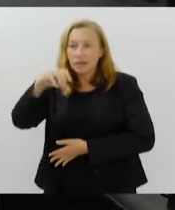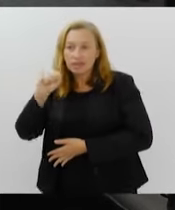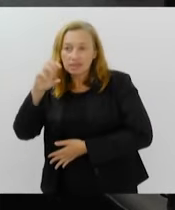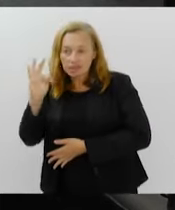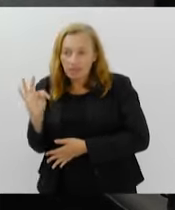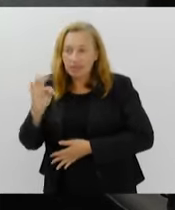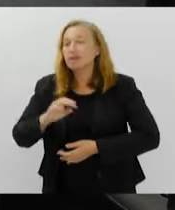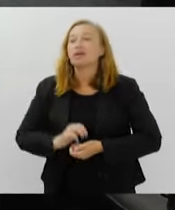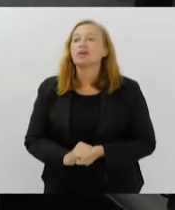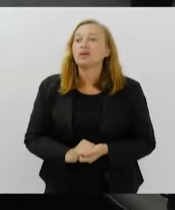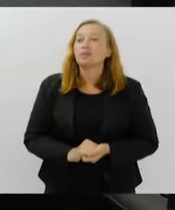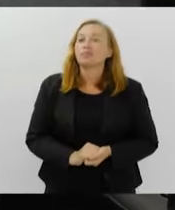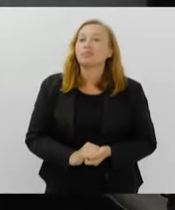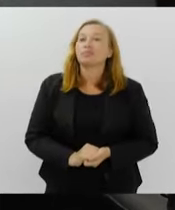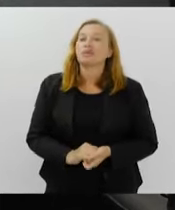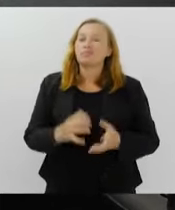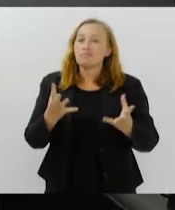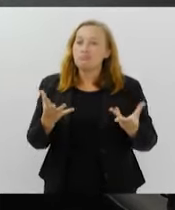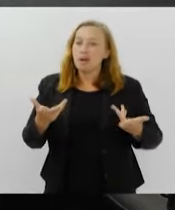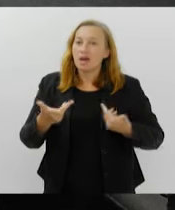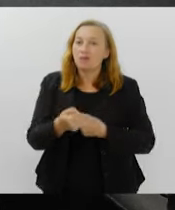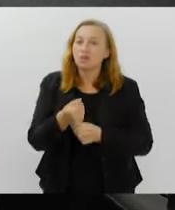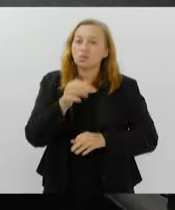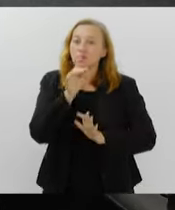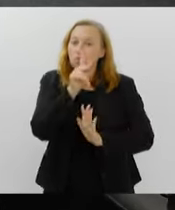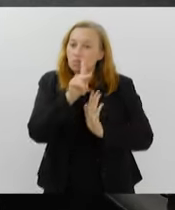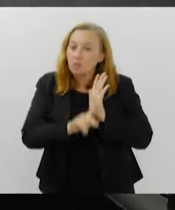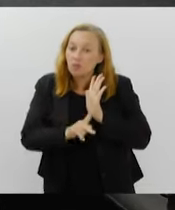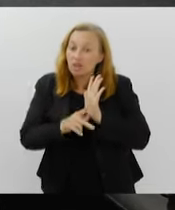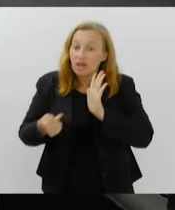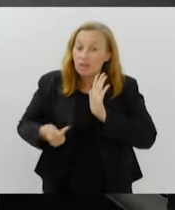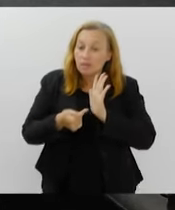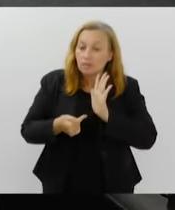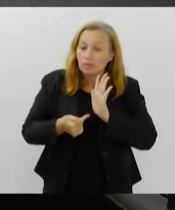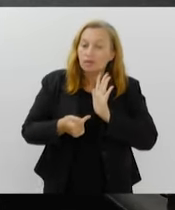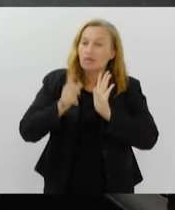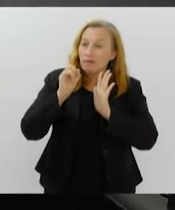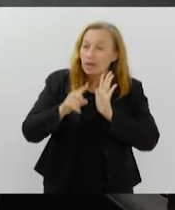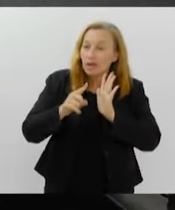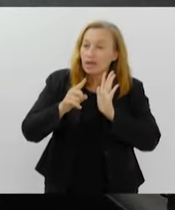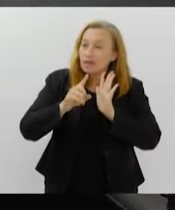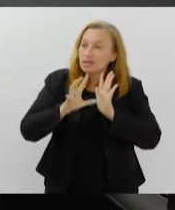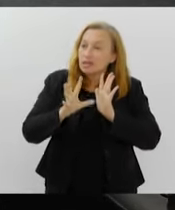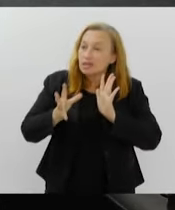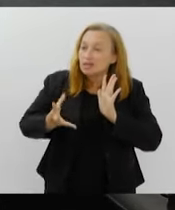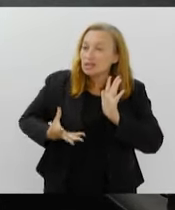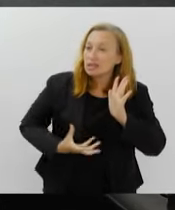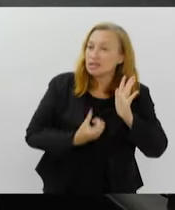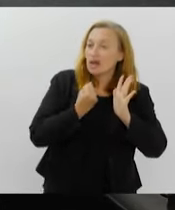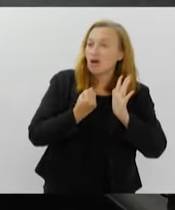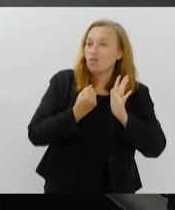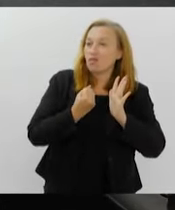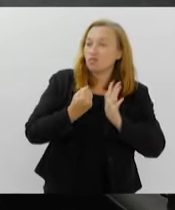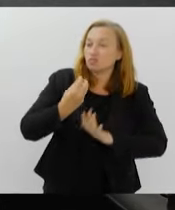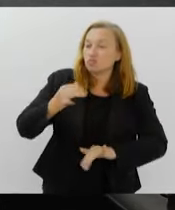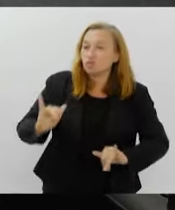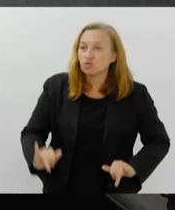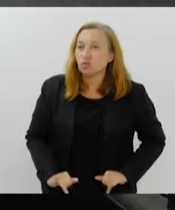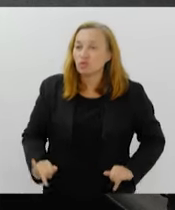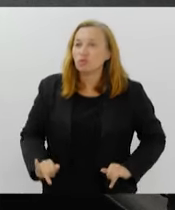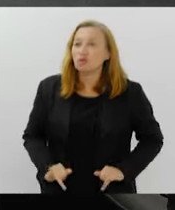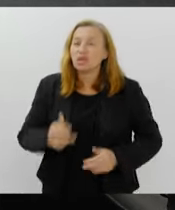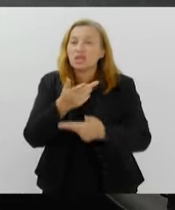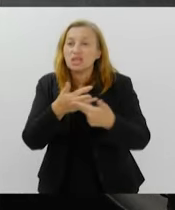MST por esse belíssimo projeto esse projeto é um projeto uma dor de muitas